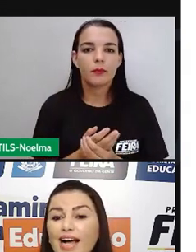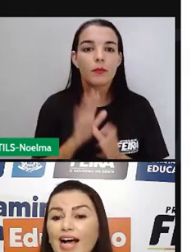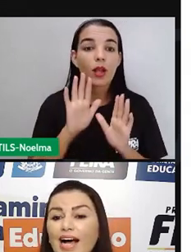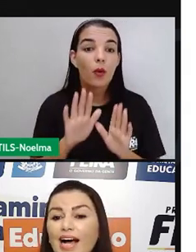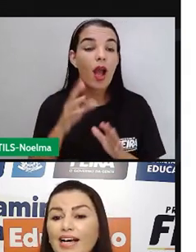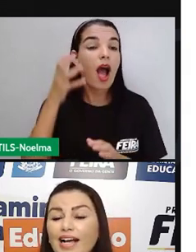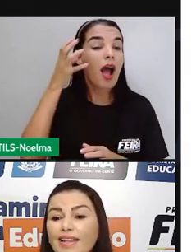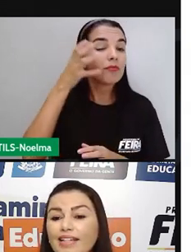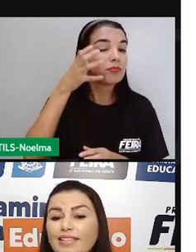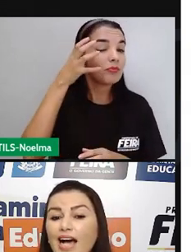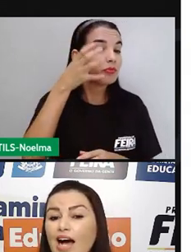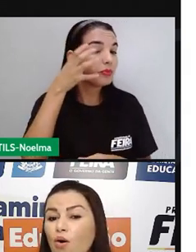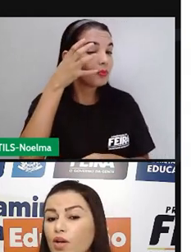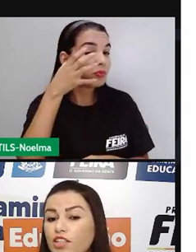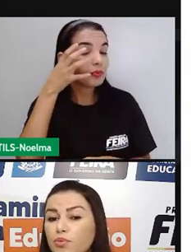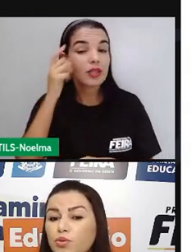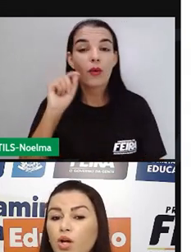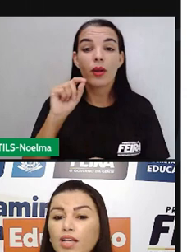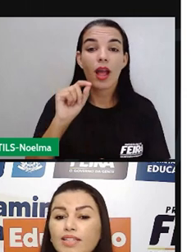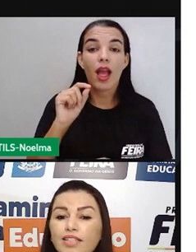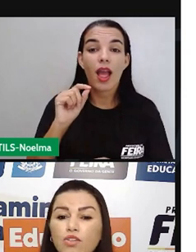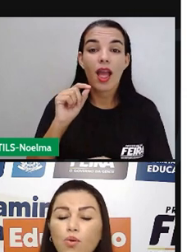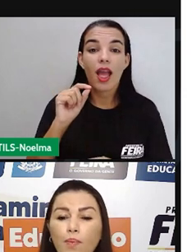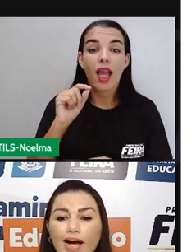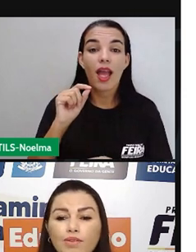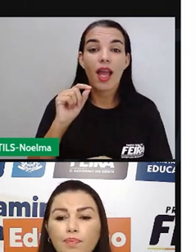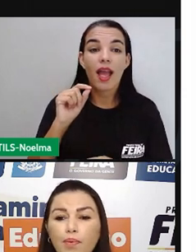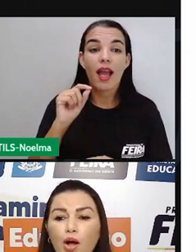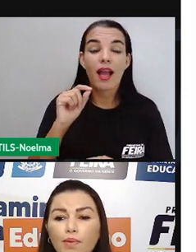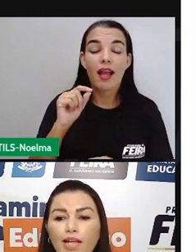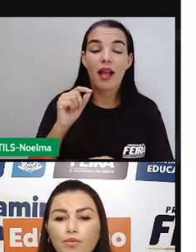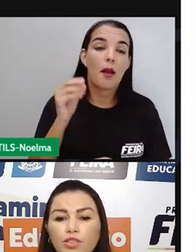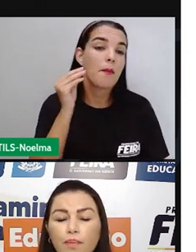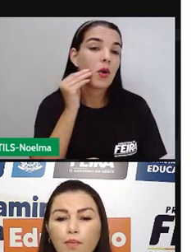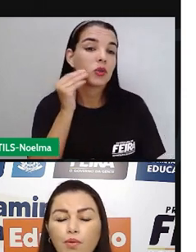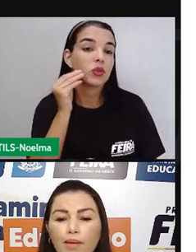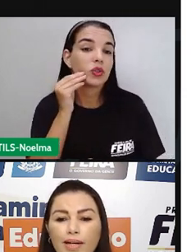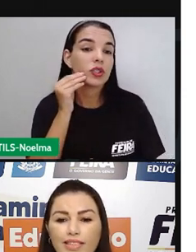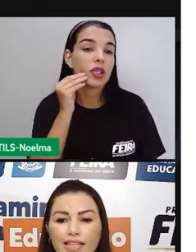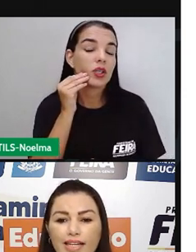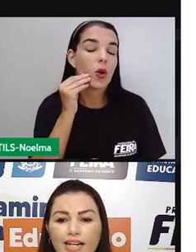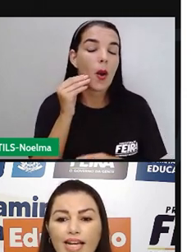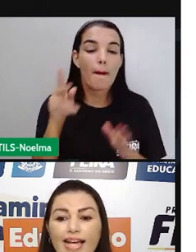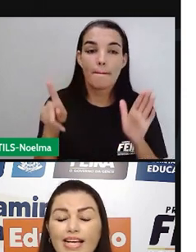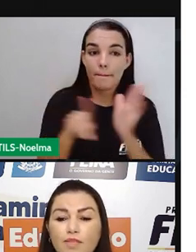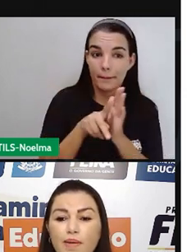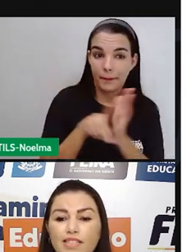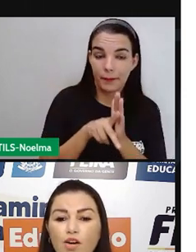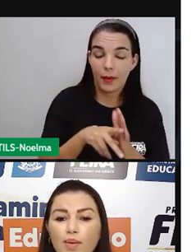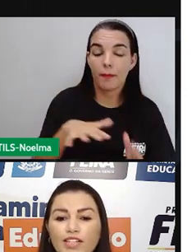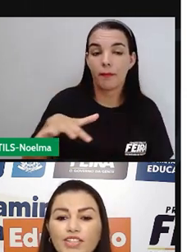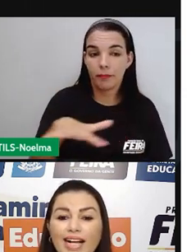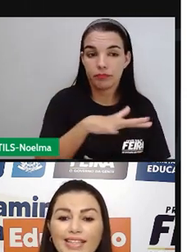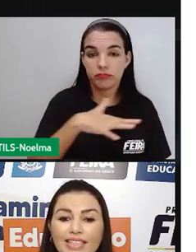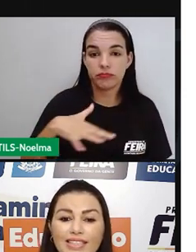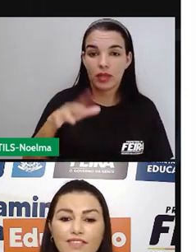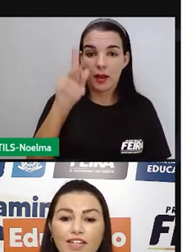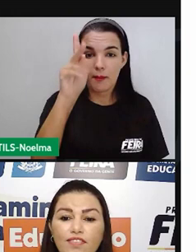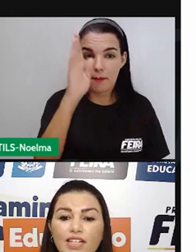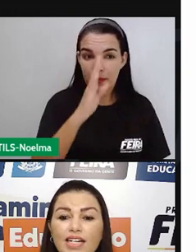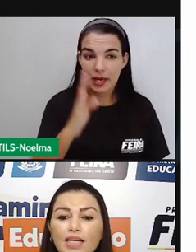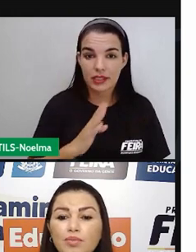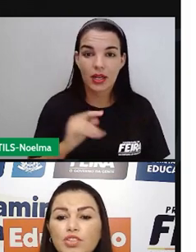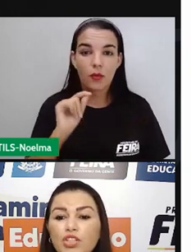daria a cadência ao ritmo sincopado, próprio da música popular brasileira. Especialmente na